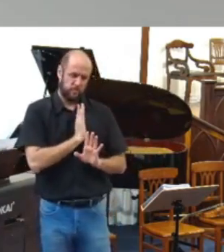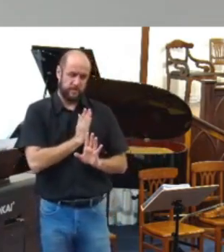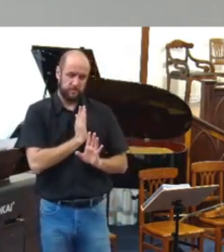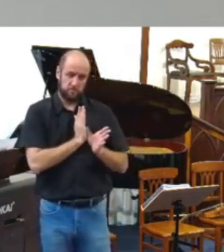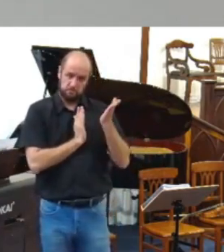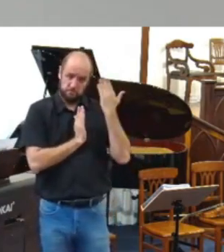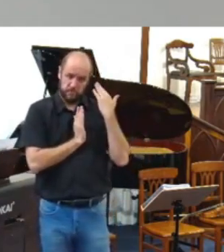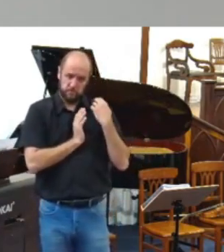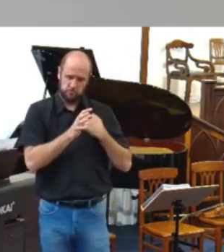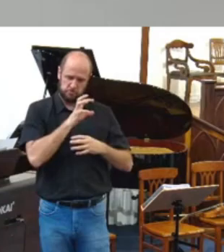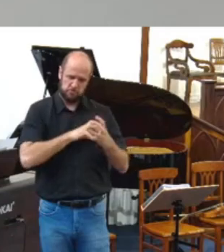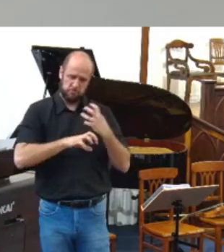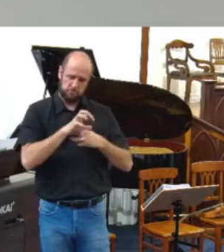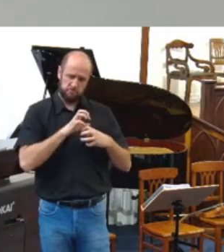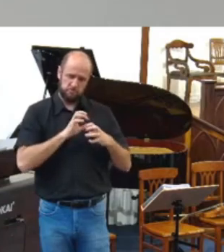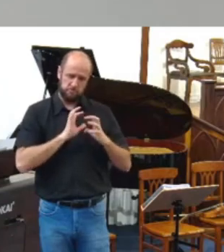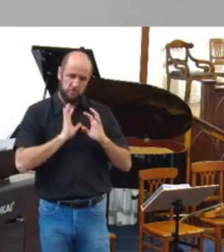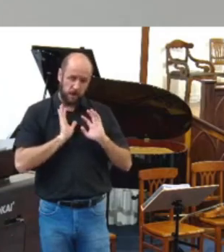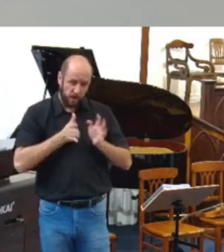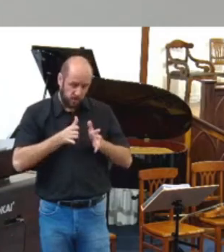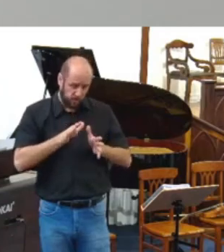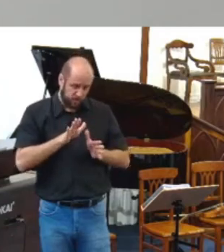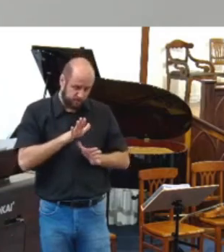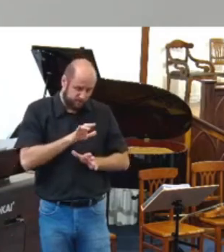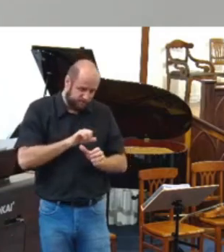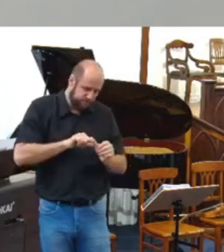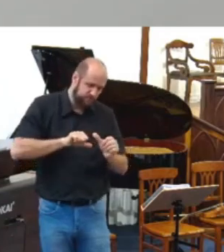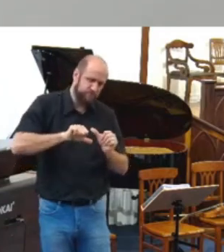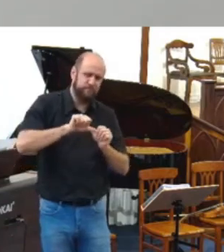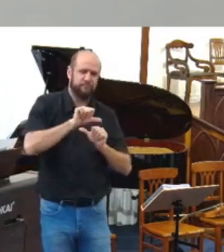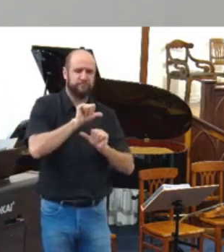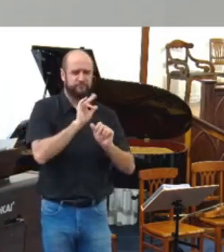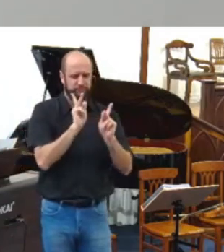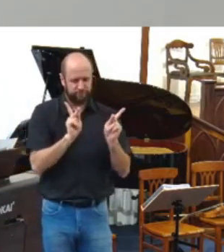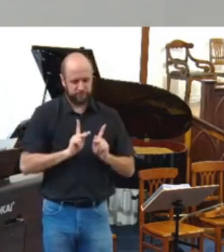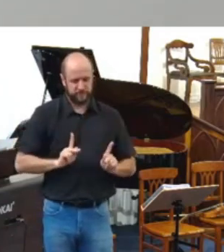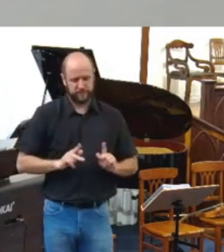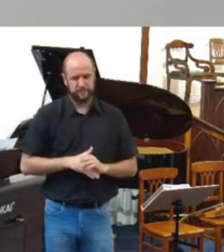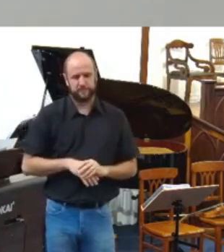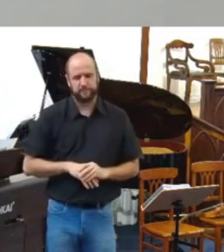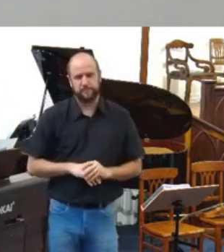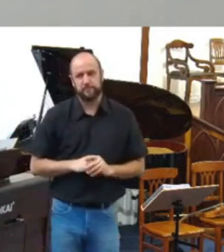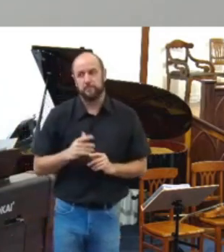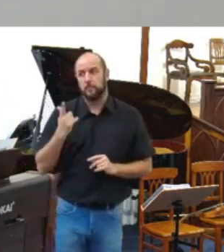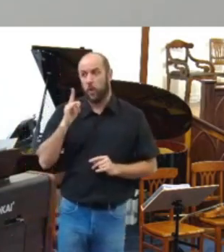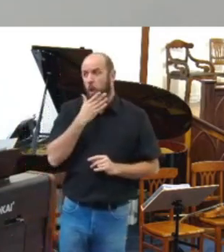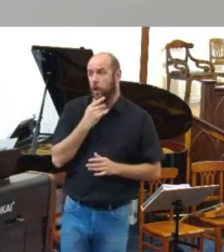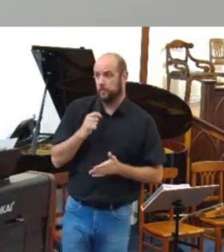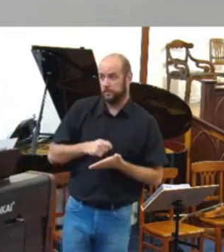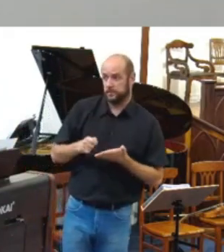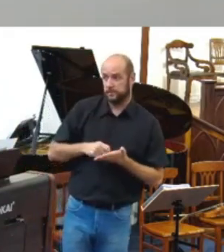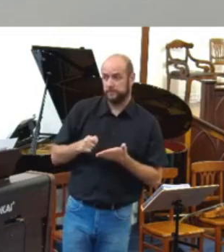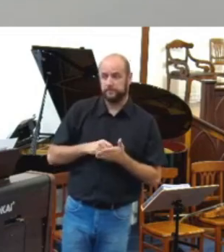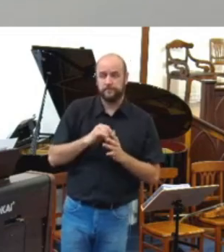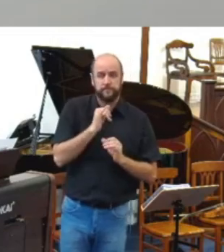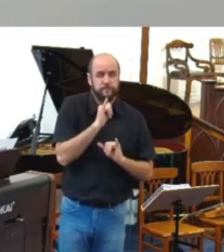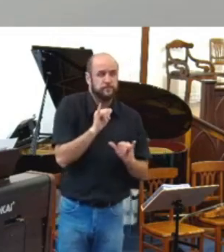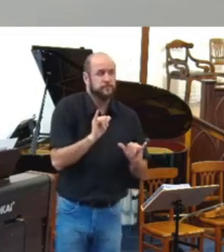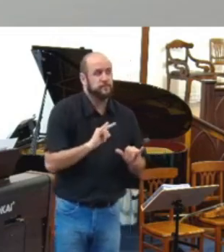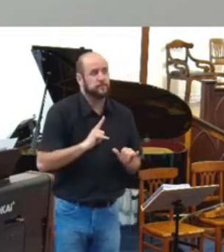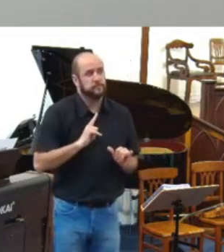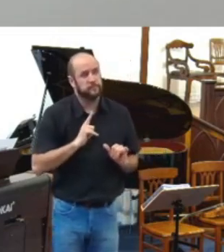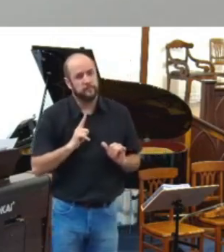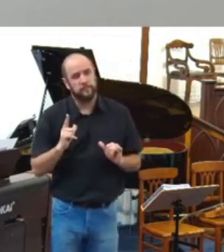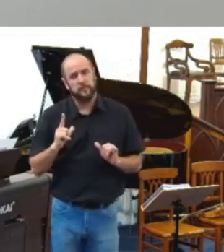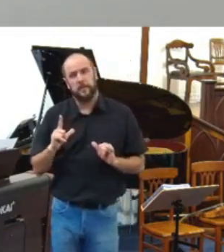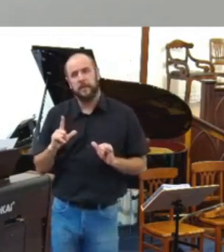caos possam viver em paz. Outro comentarista chamado Matthew Henry, ele comenta também muitos